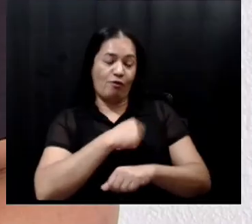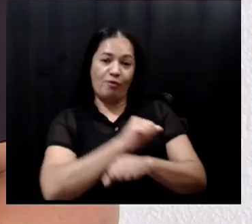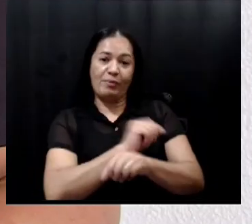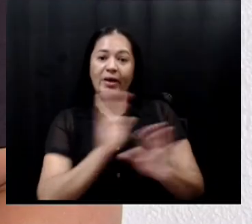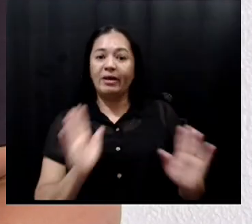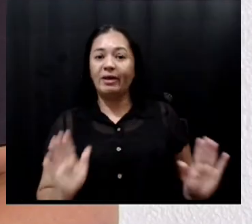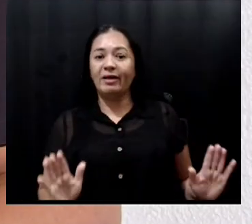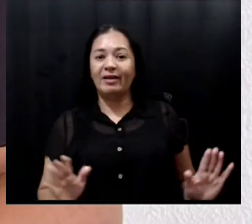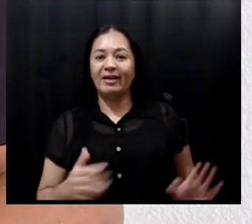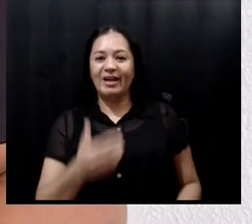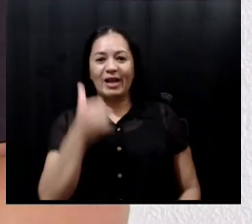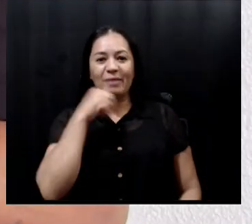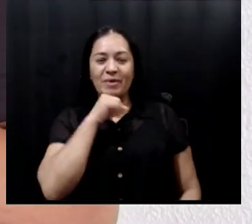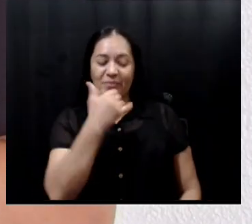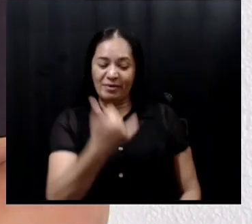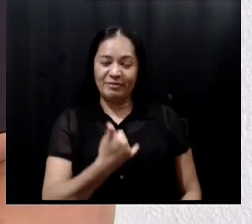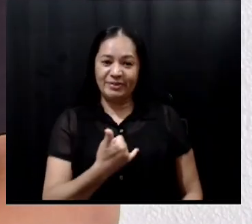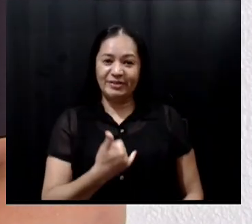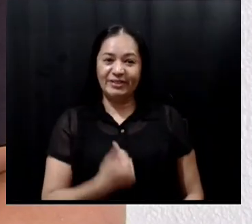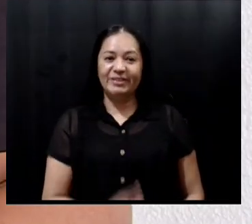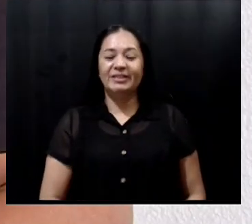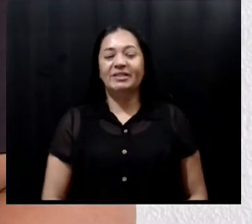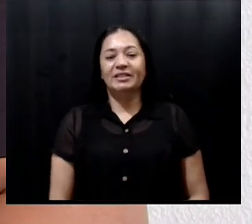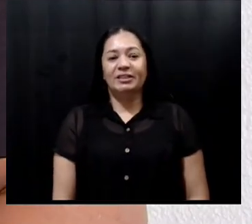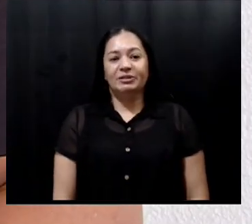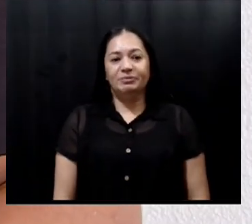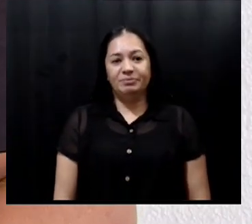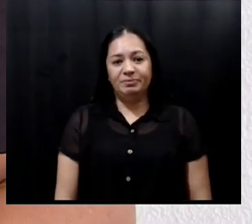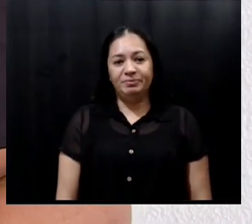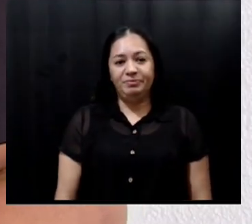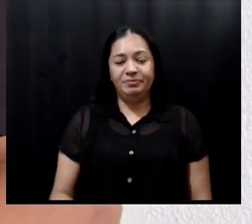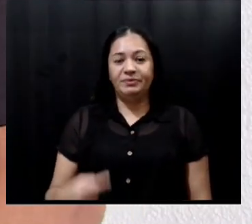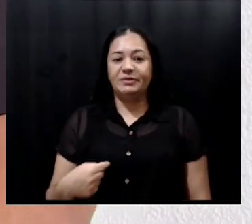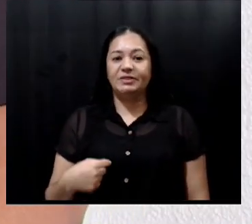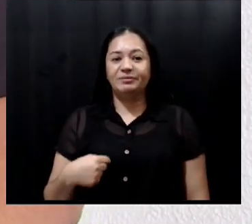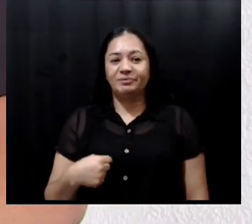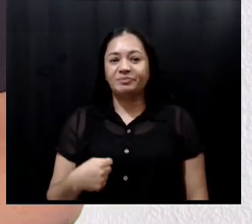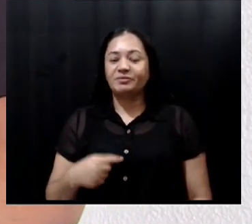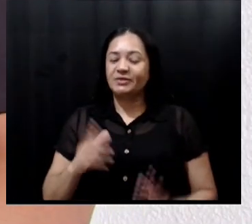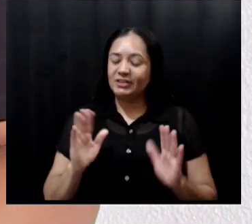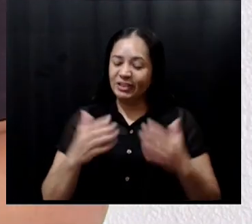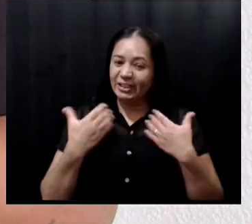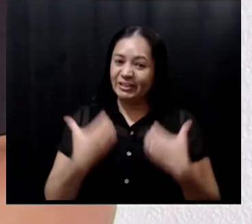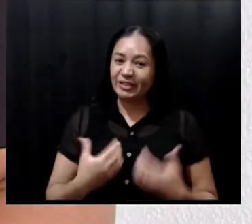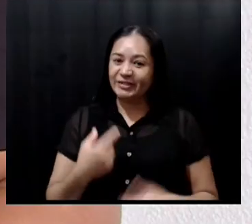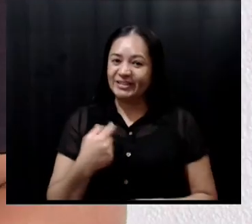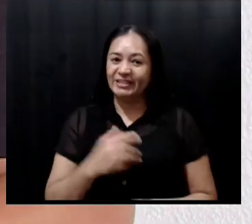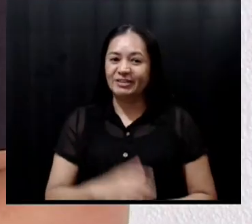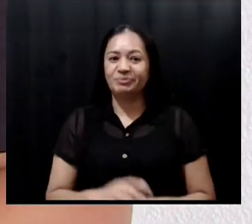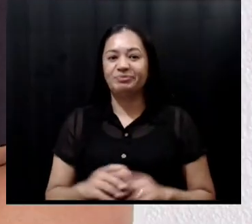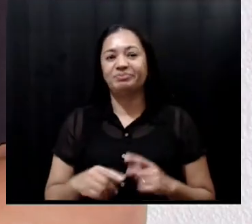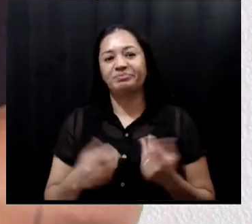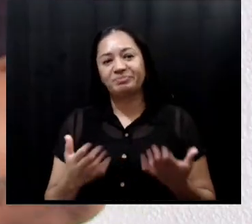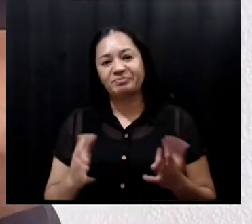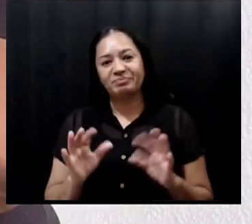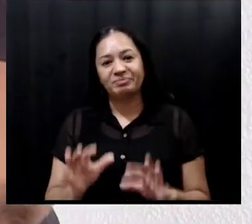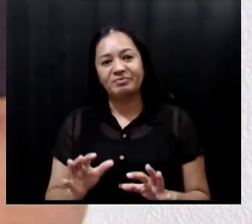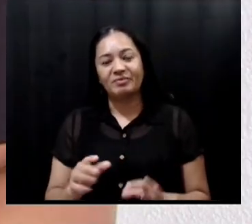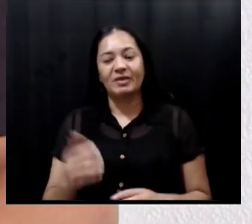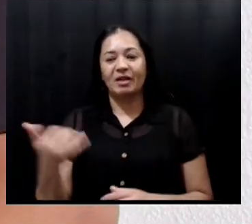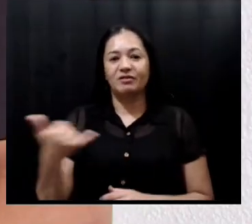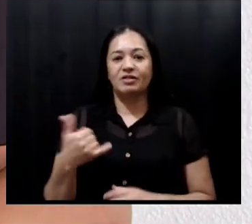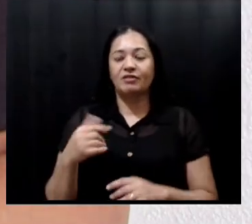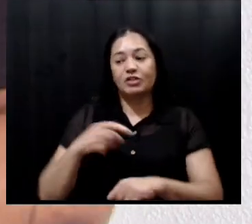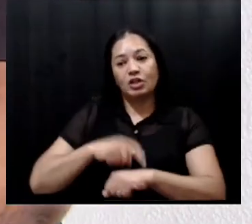pai também, entendeu? Eu tô dando uma canseirinha neles já faz um ano. E assim, ela falou, ó, vai chegar um momento que